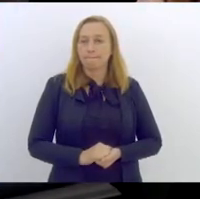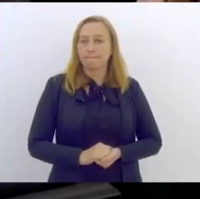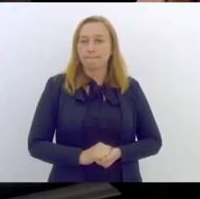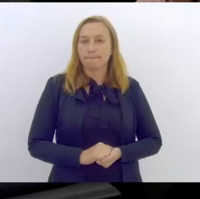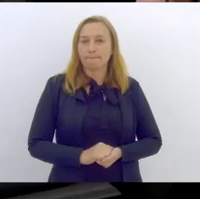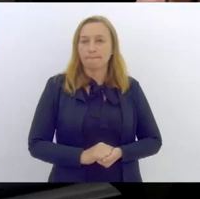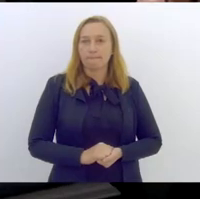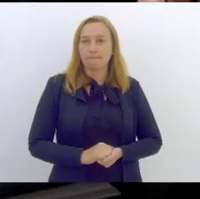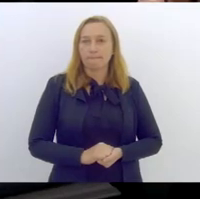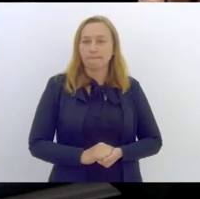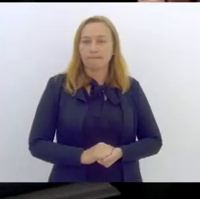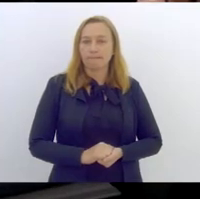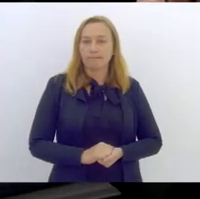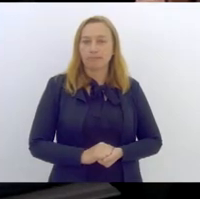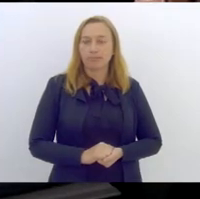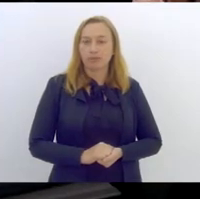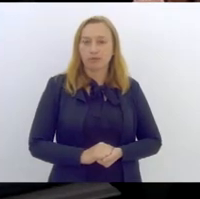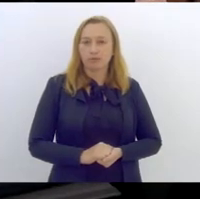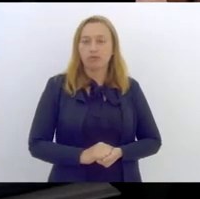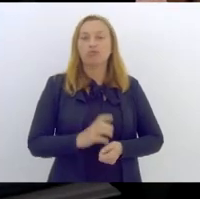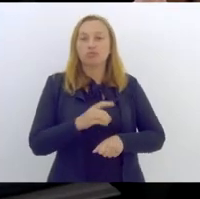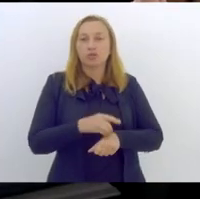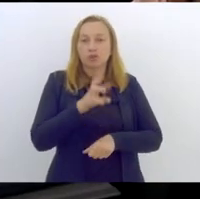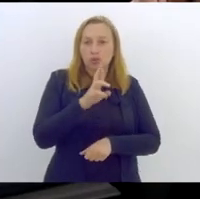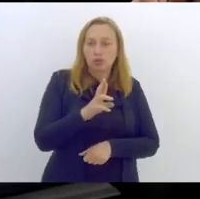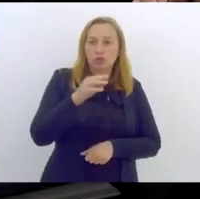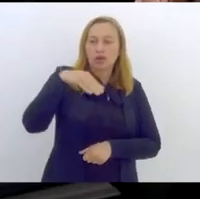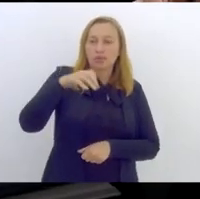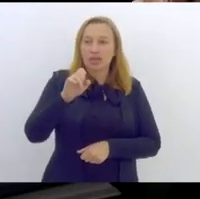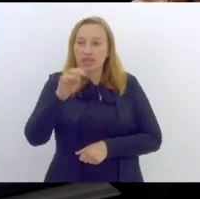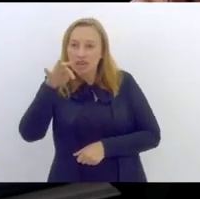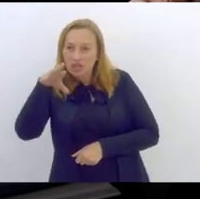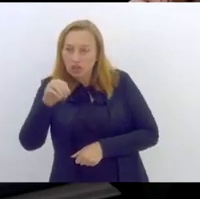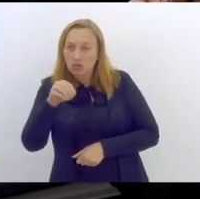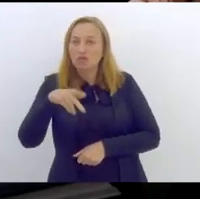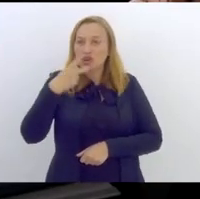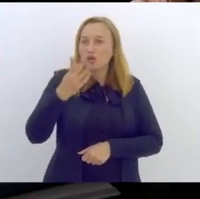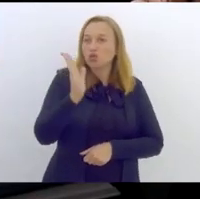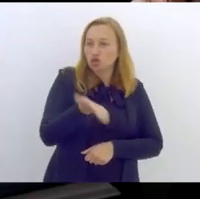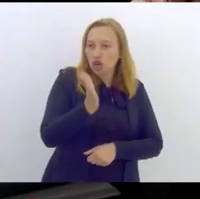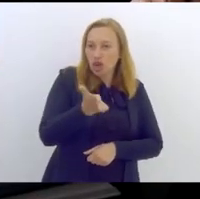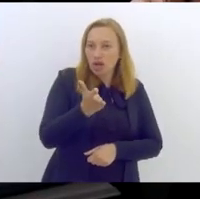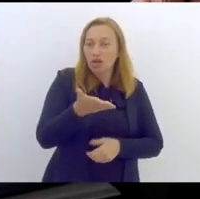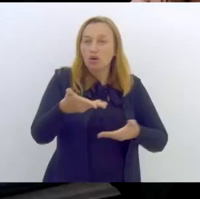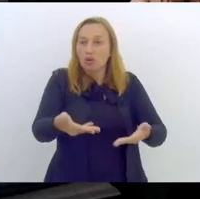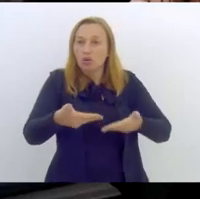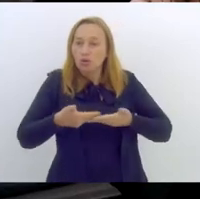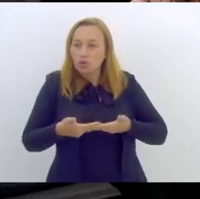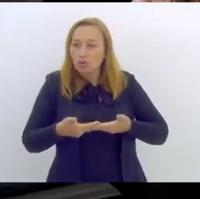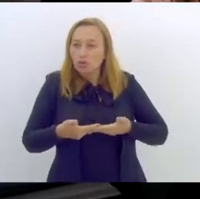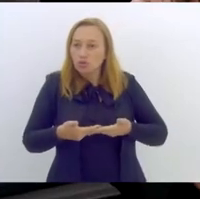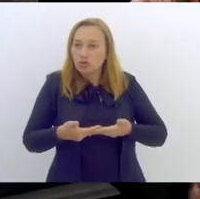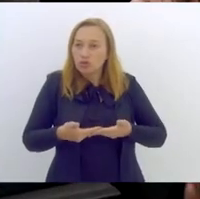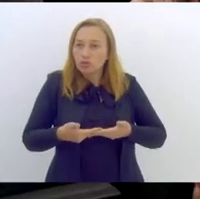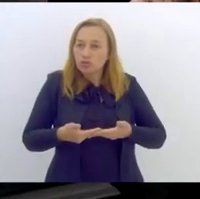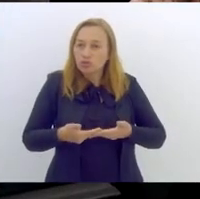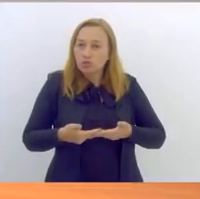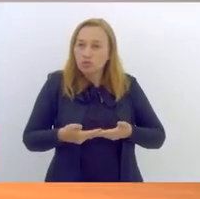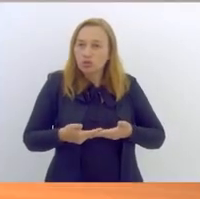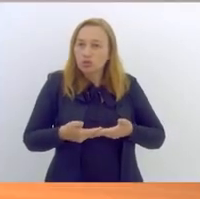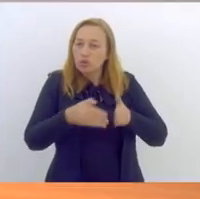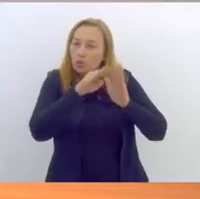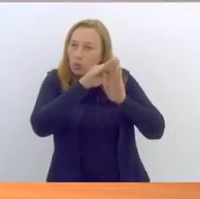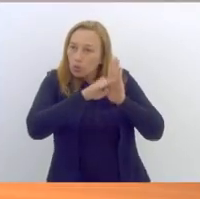isso acho que a doutora Milena esclareceu né sobre esse caso convido esse caso sim o